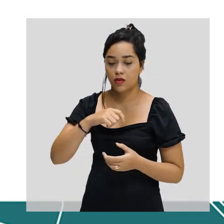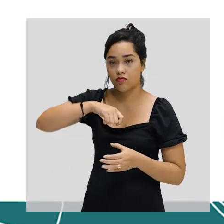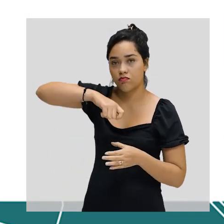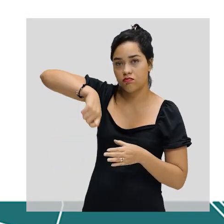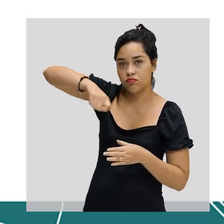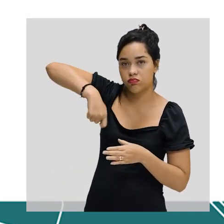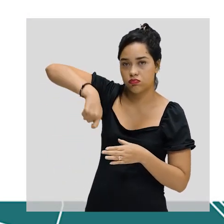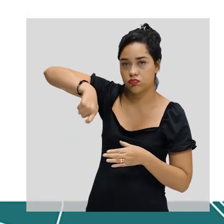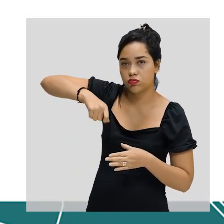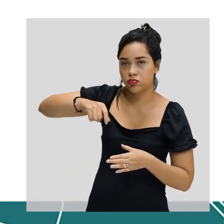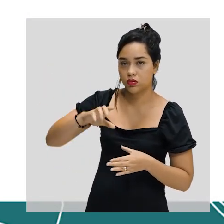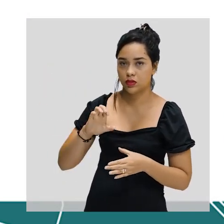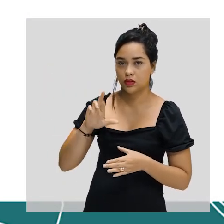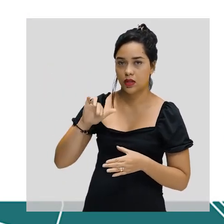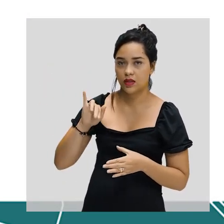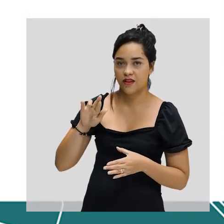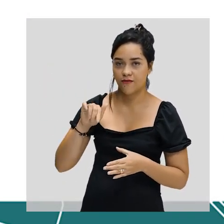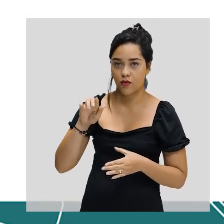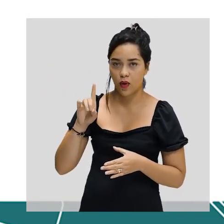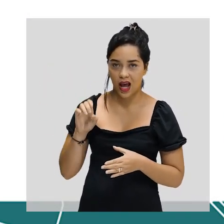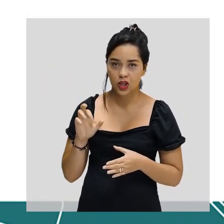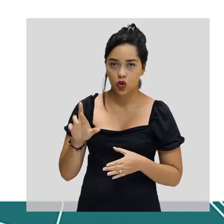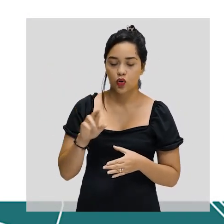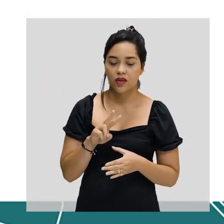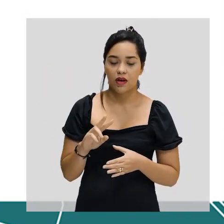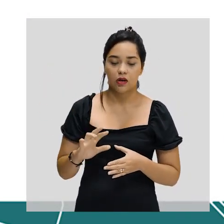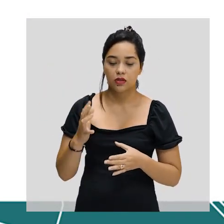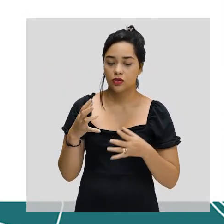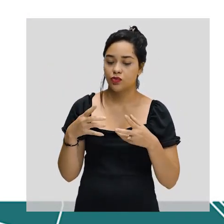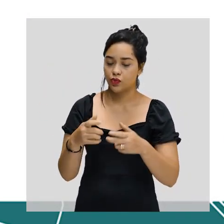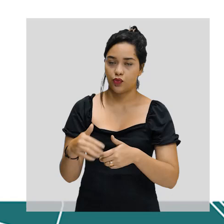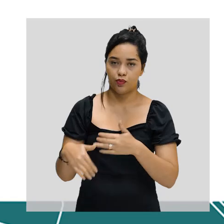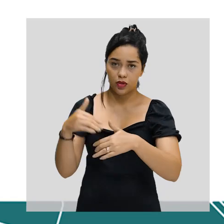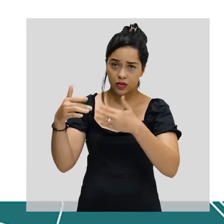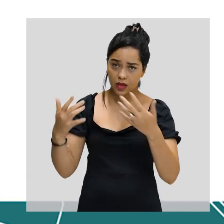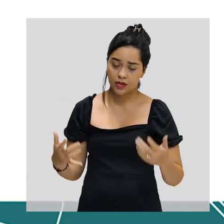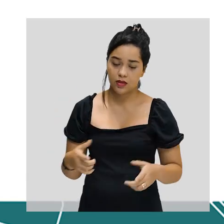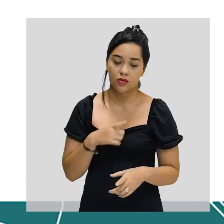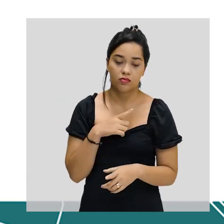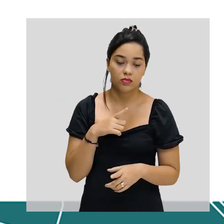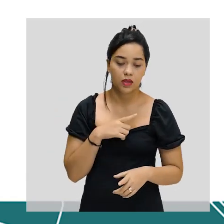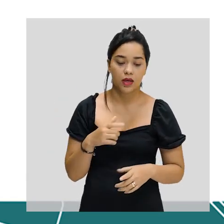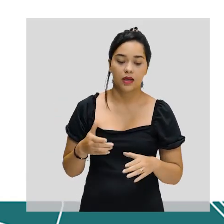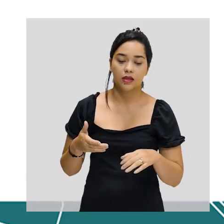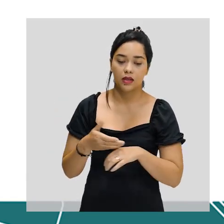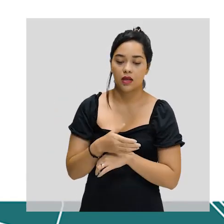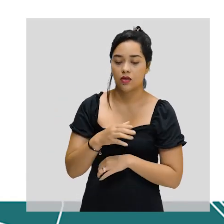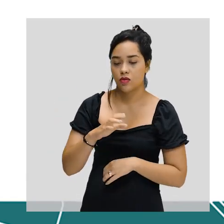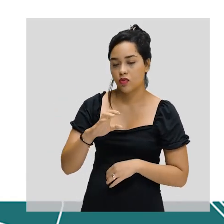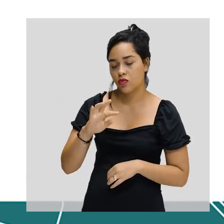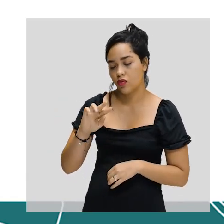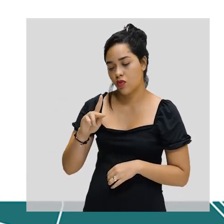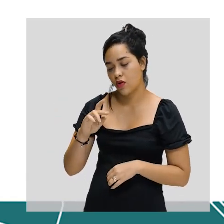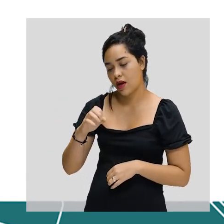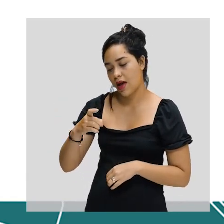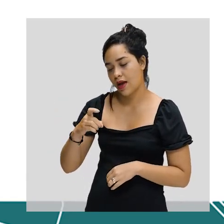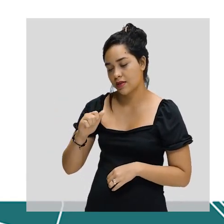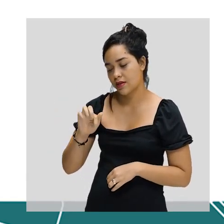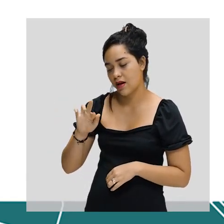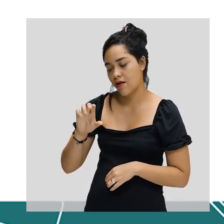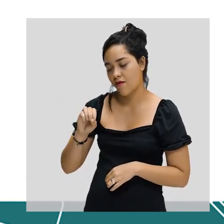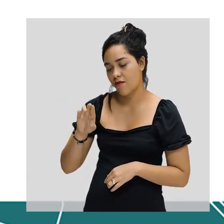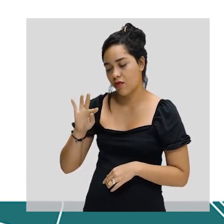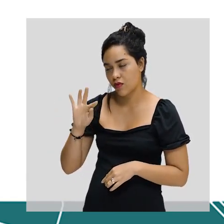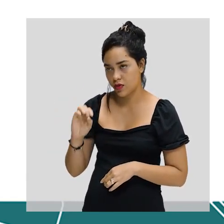centrifugador, ok? Então, aqui que vai acontecer todo esse processo. Então, nós temos a entrada do hexafluoreto, tá certo? Aqui no